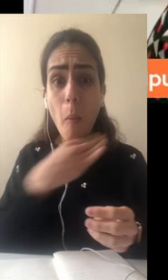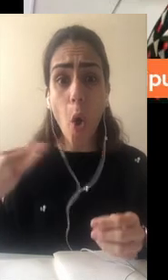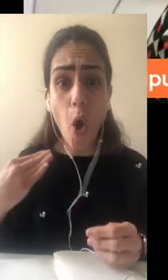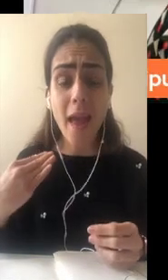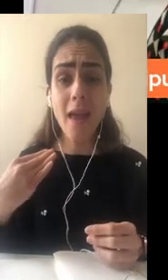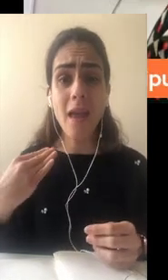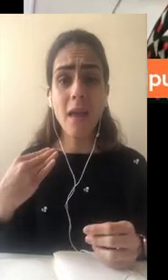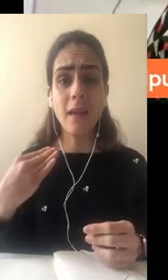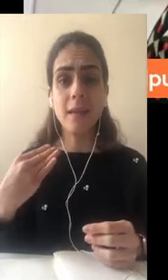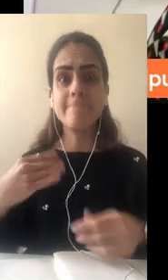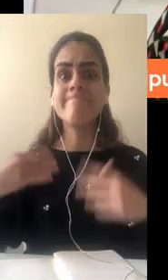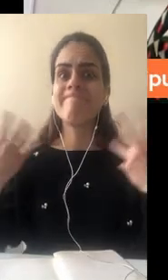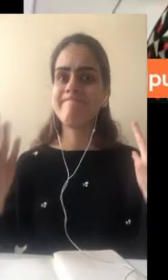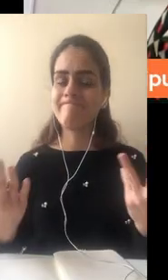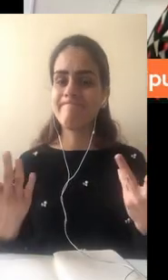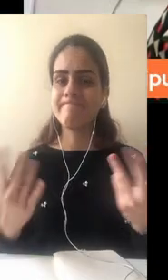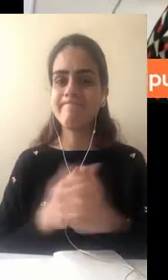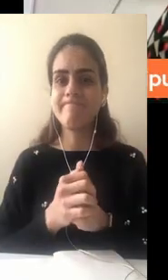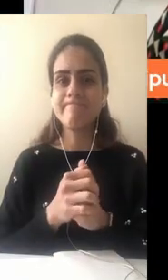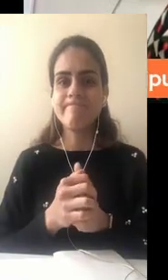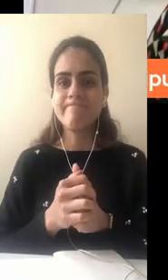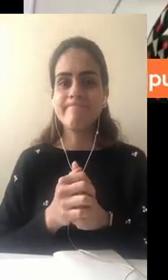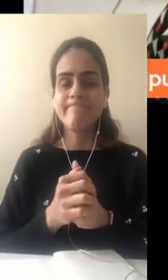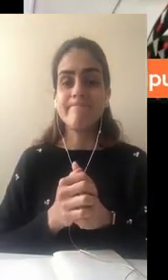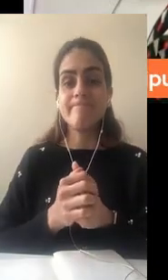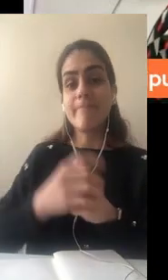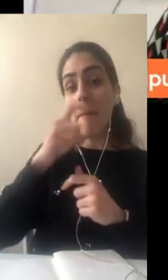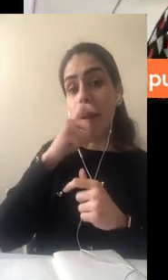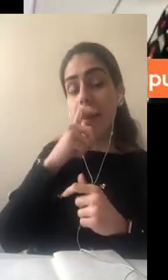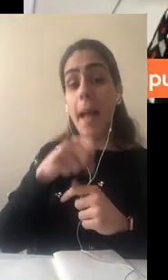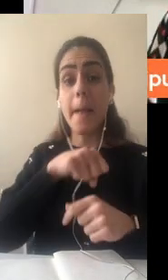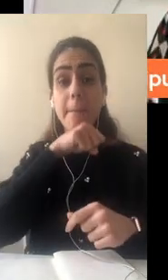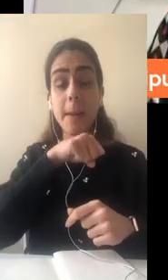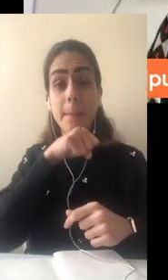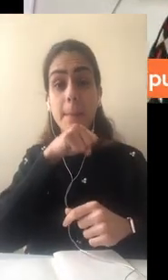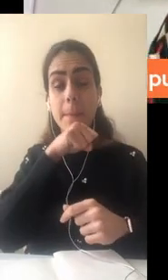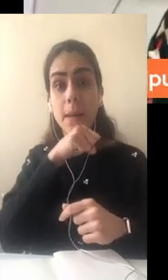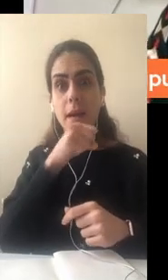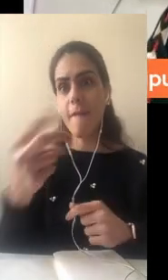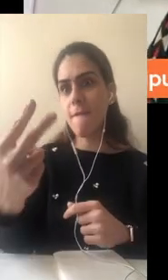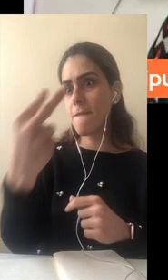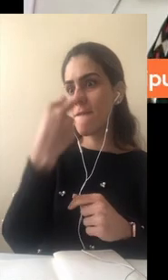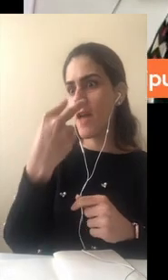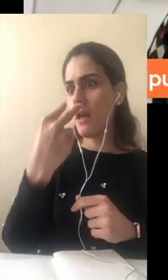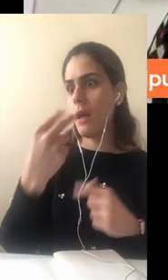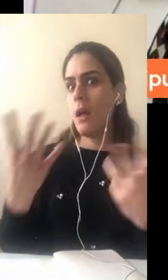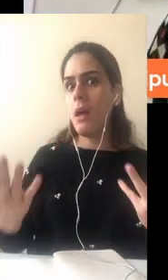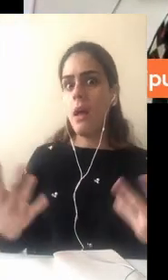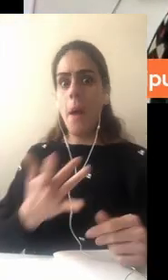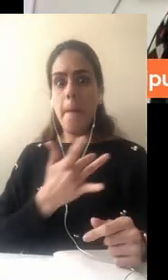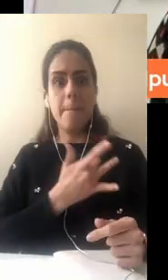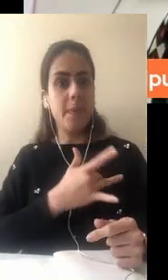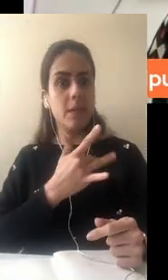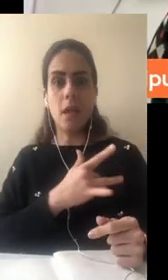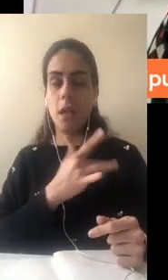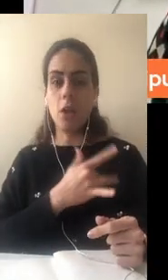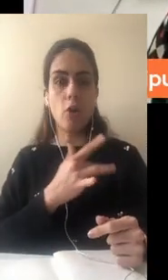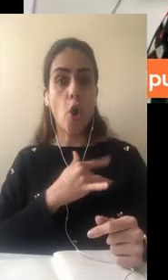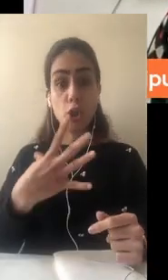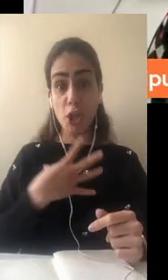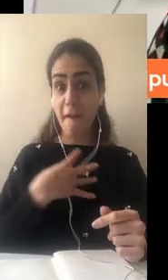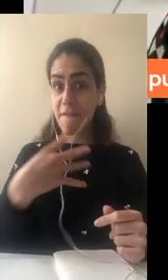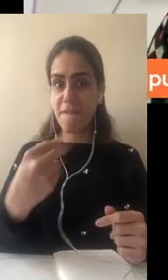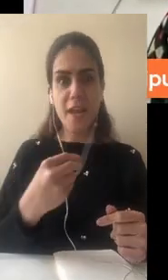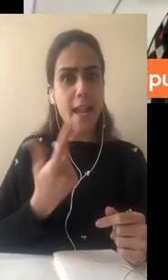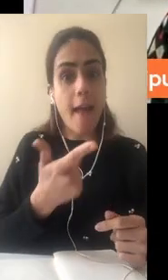agora, qualquer mãe que me ouve falar isso, deve ter pensado: misericórdia, Deus me livre, não é o que eu quero para o meu filho.